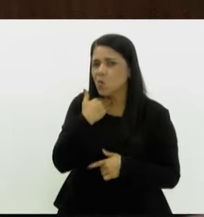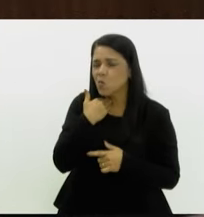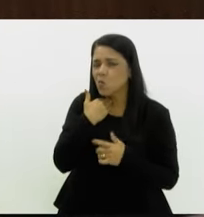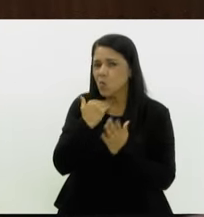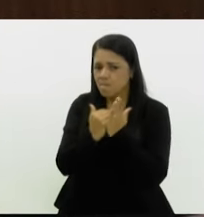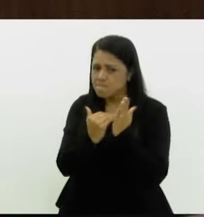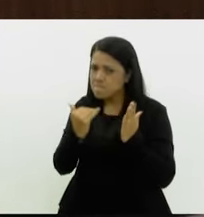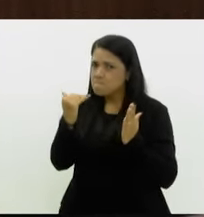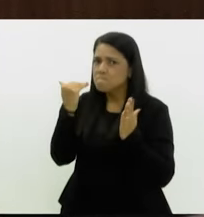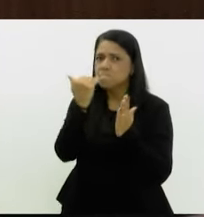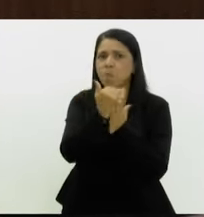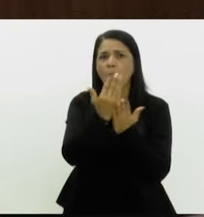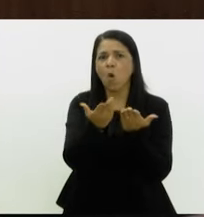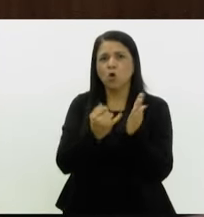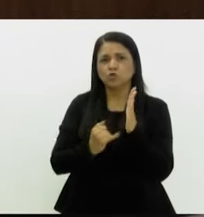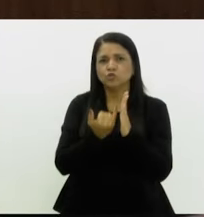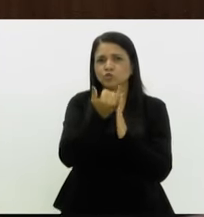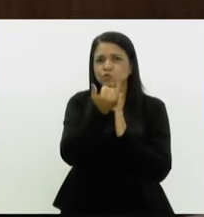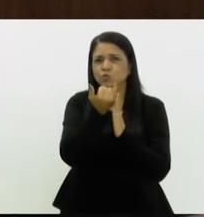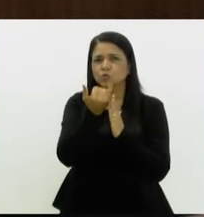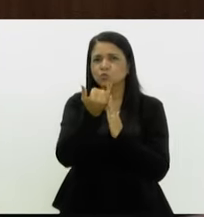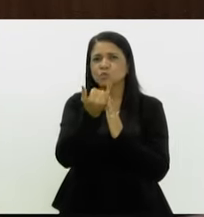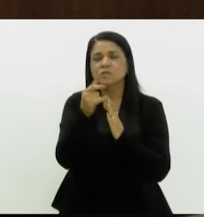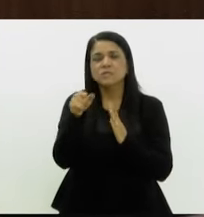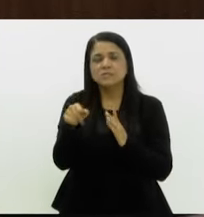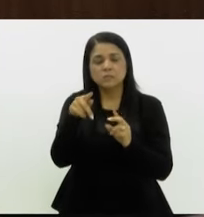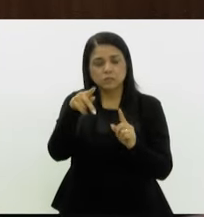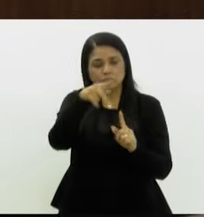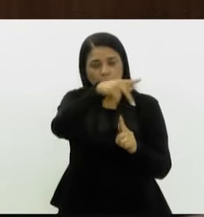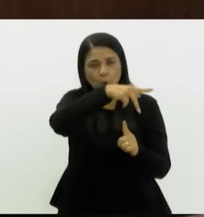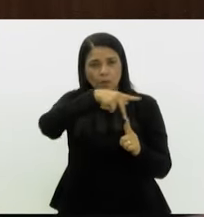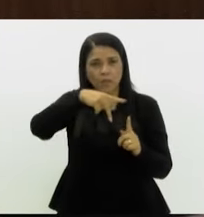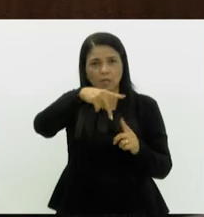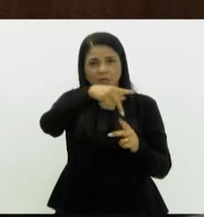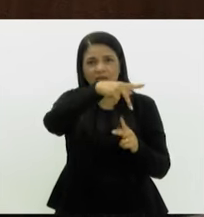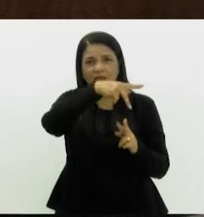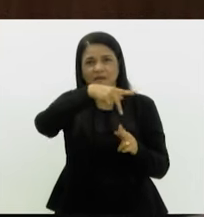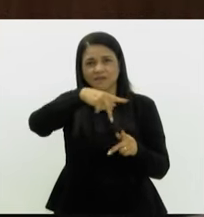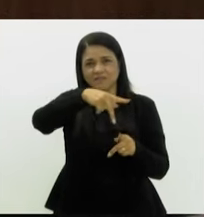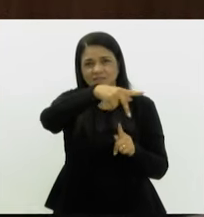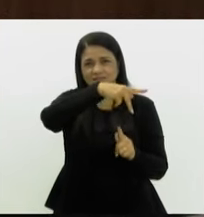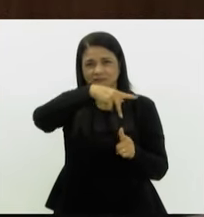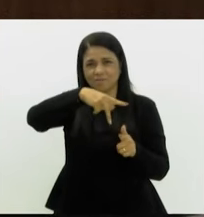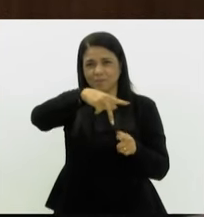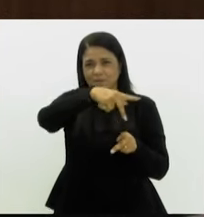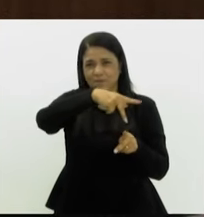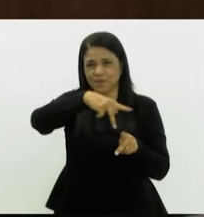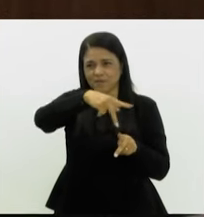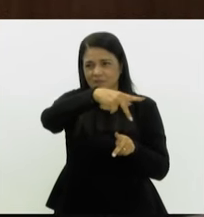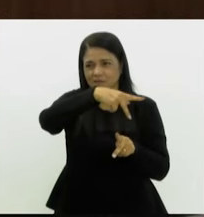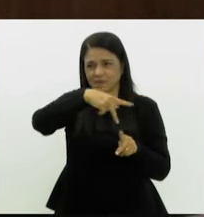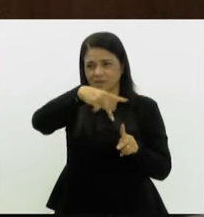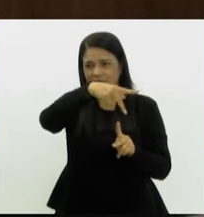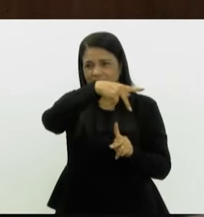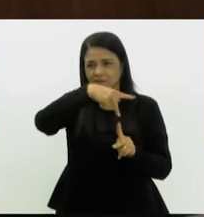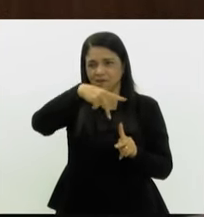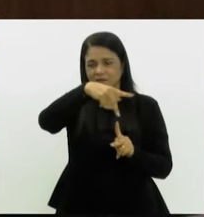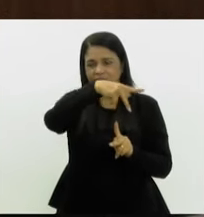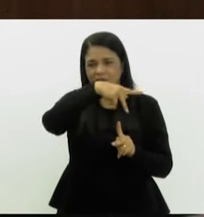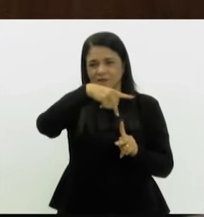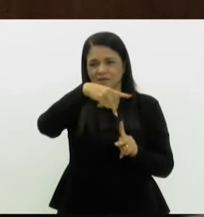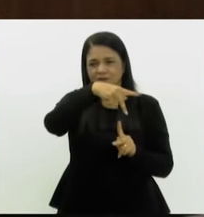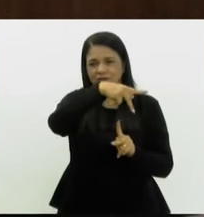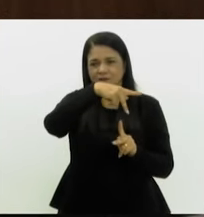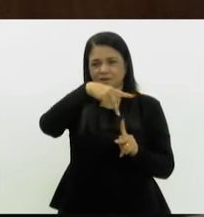o nosso querido Rio Previdência abrir consignado com juro pequeno, ganha